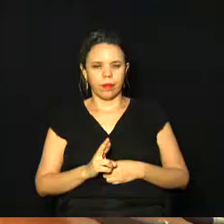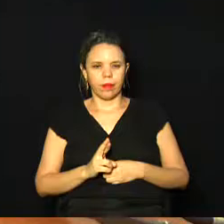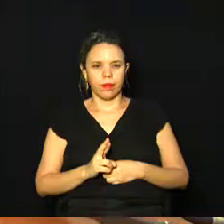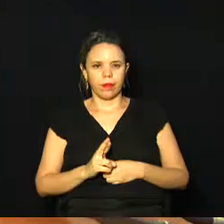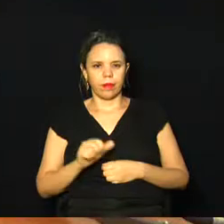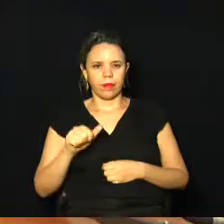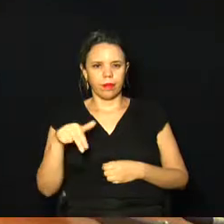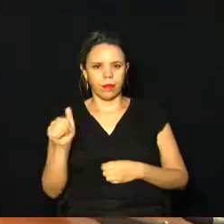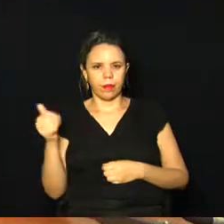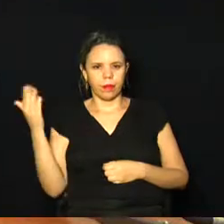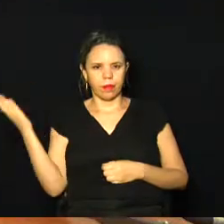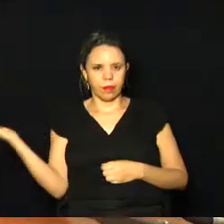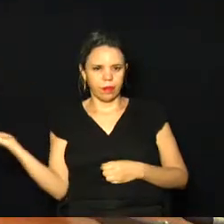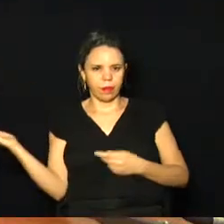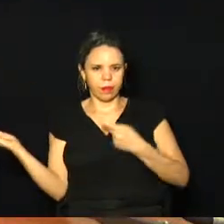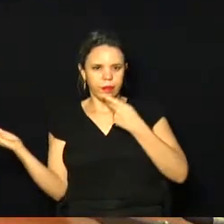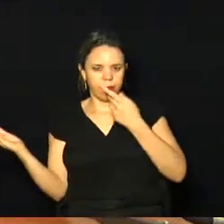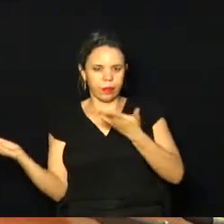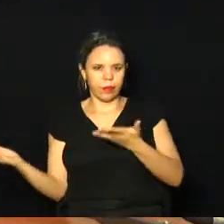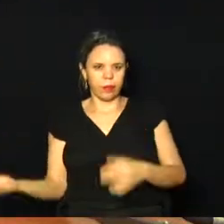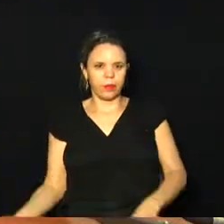Ana Carolina, palavra da senhora.